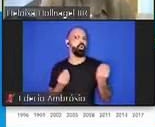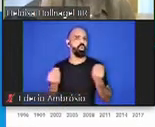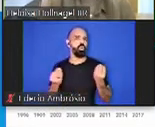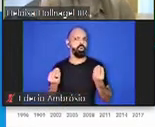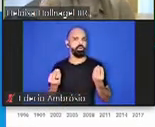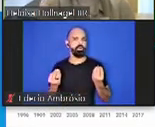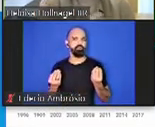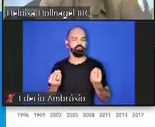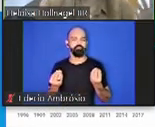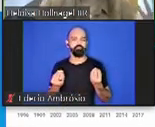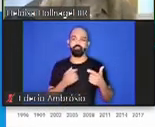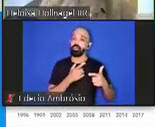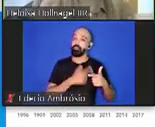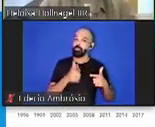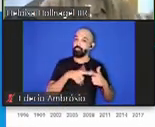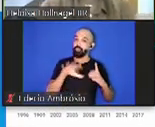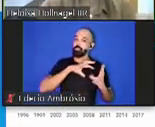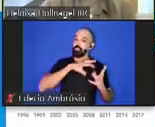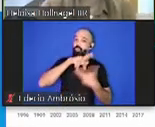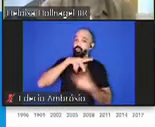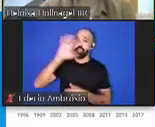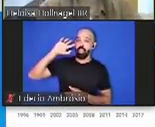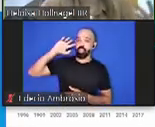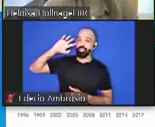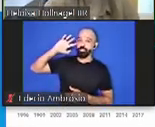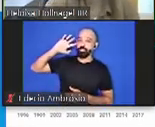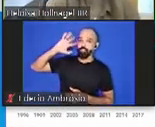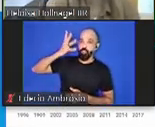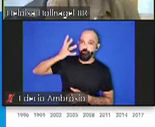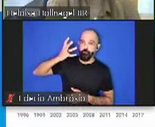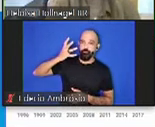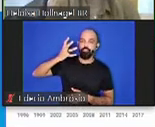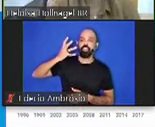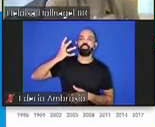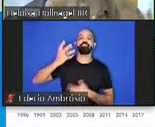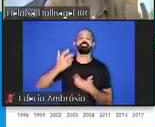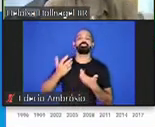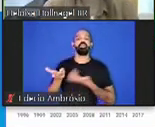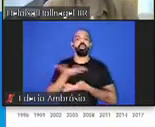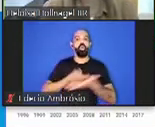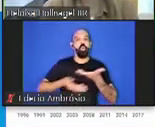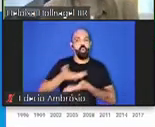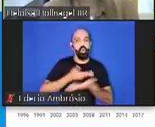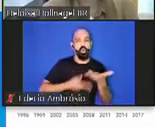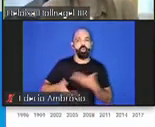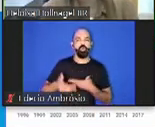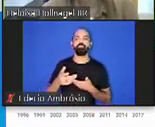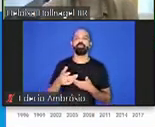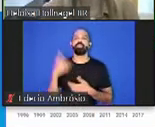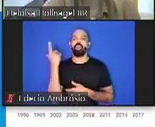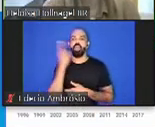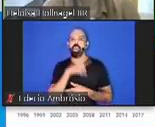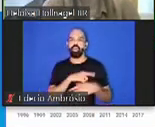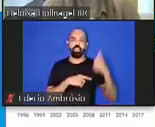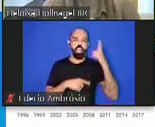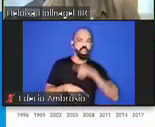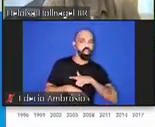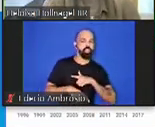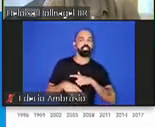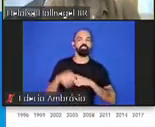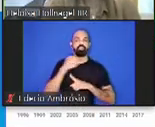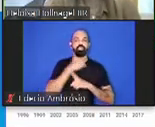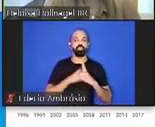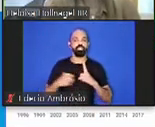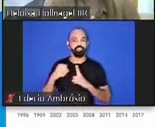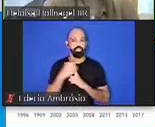problemas globais resolvidos de forma compartilhada, com ganha-ganha para as demandas sociais.